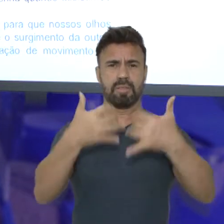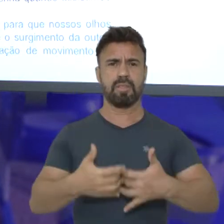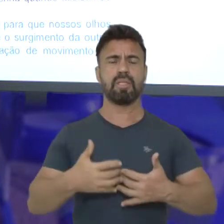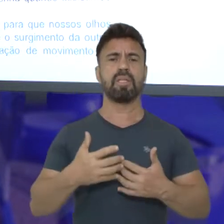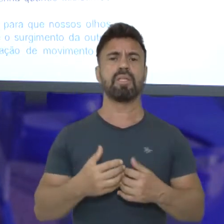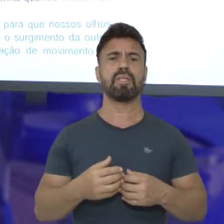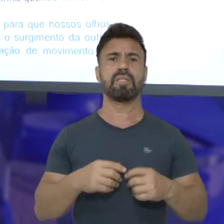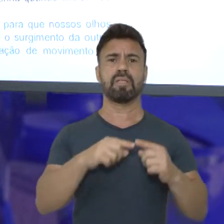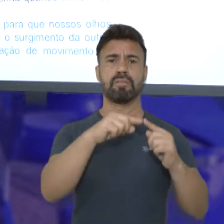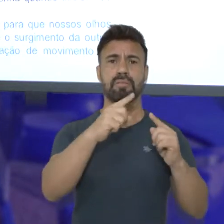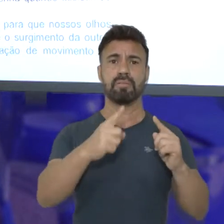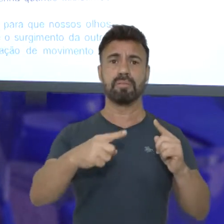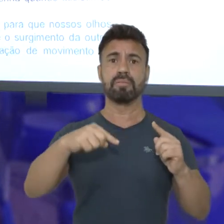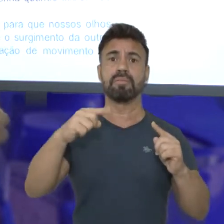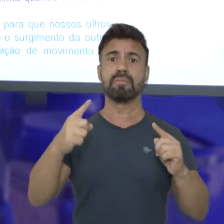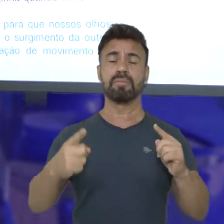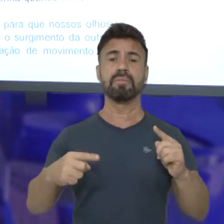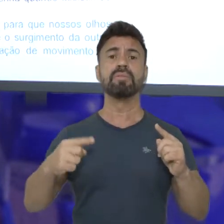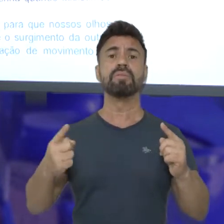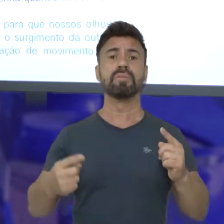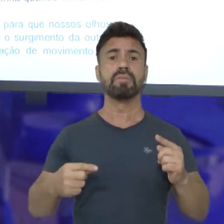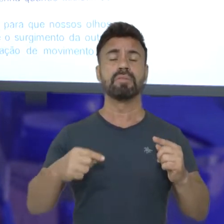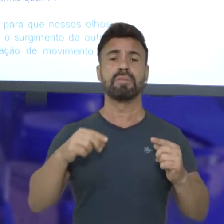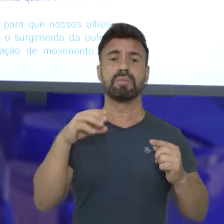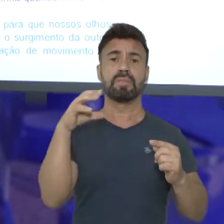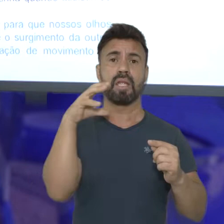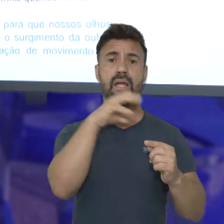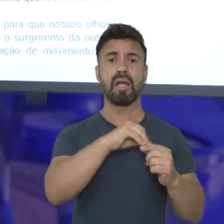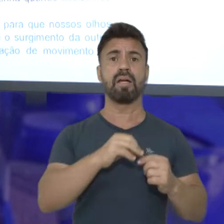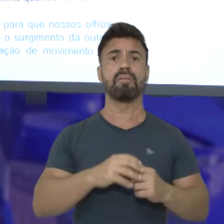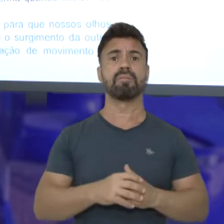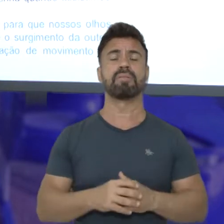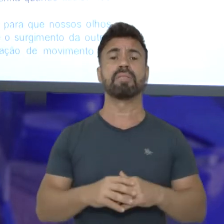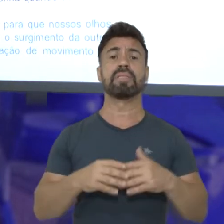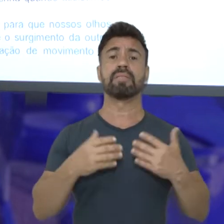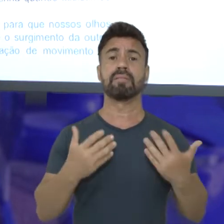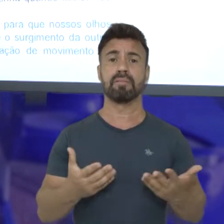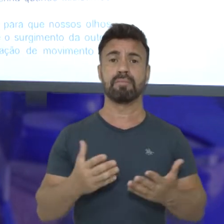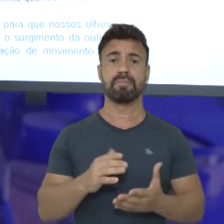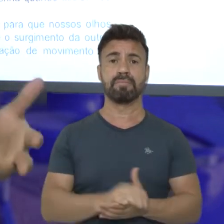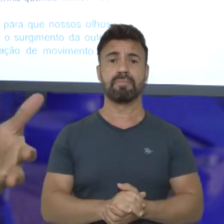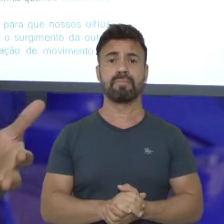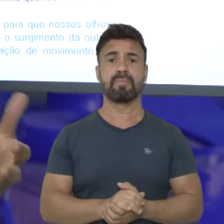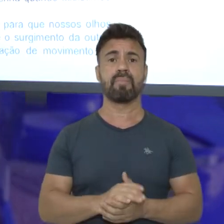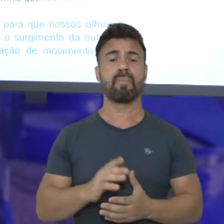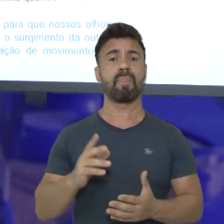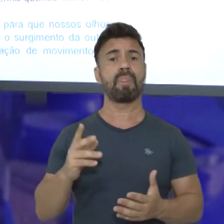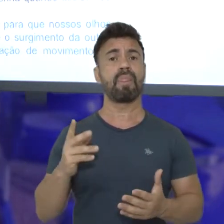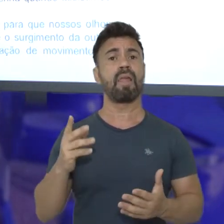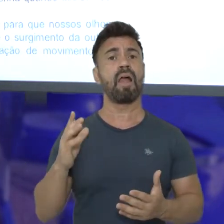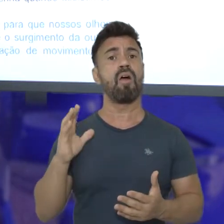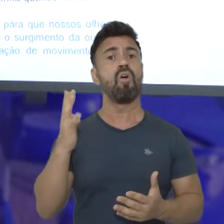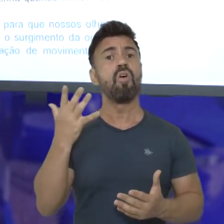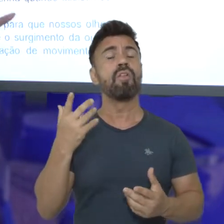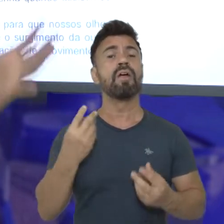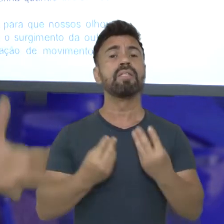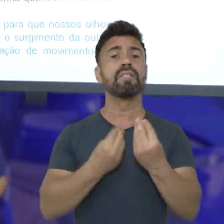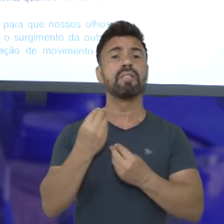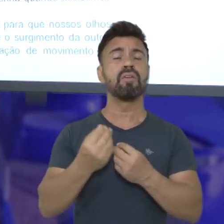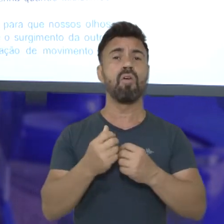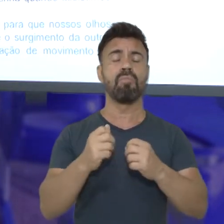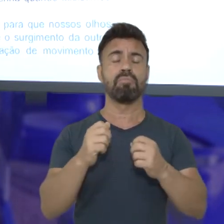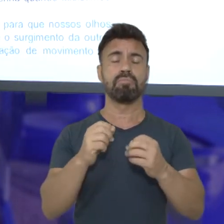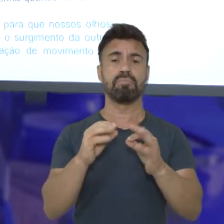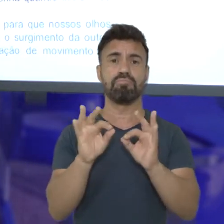ondas eletromagnéticas elas se propagam em altas velocidades. Então, essa propagação acontece, a imagem ela é